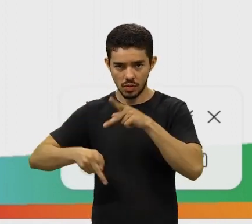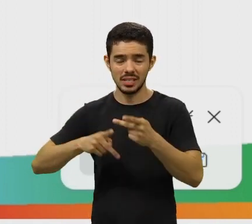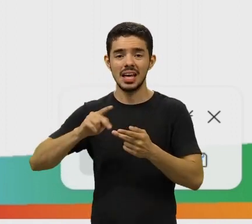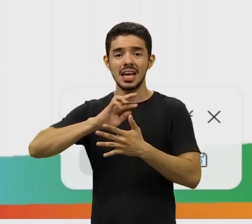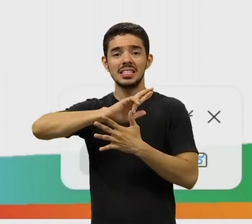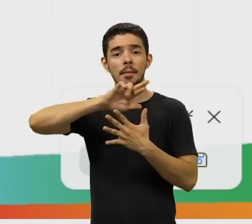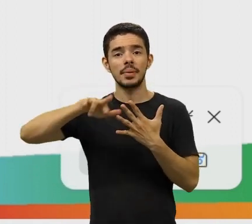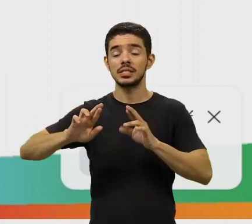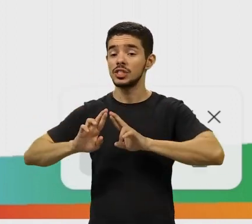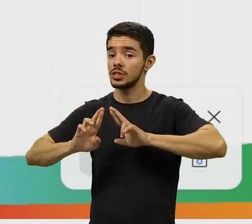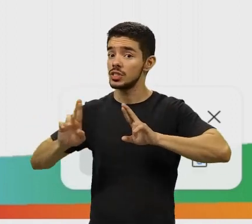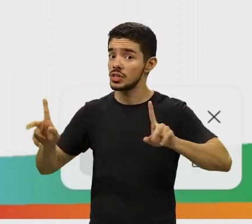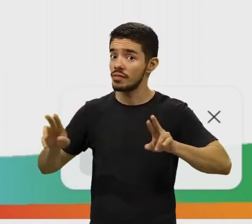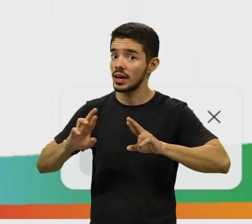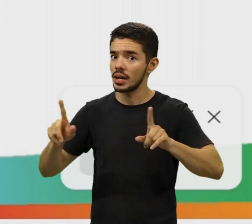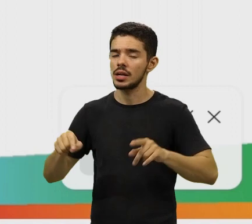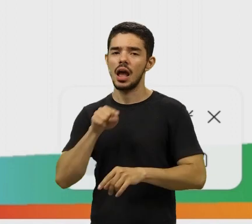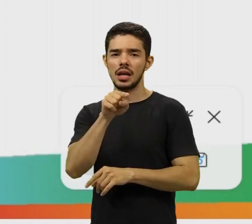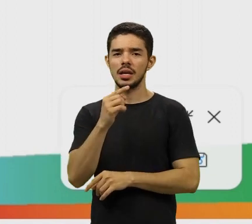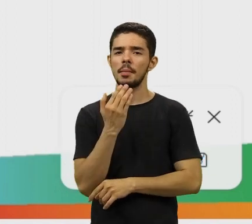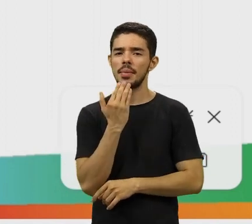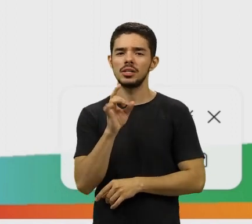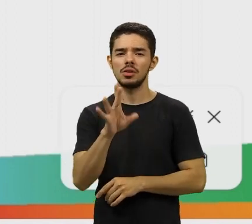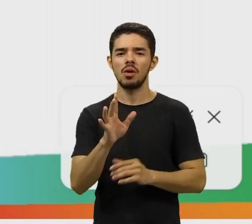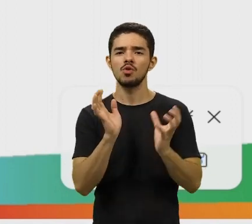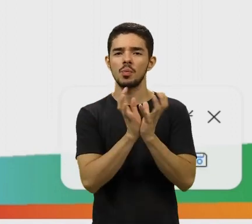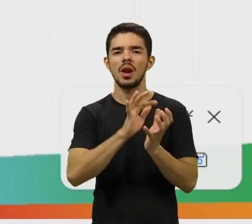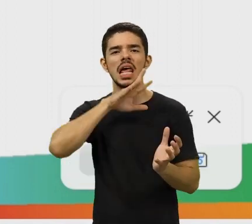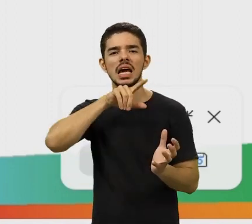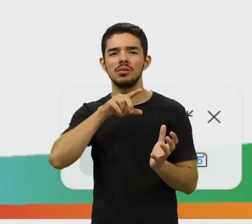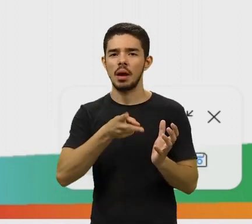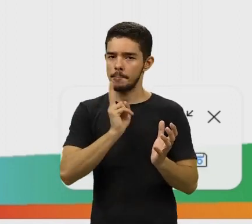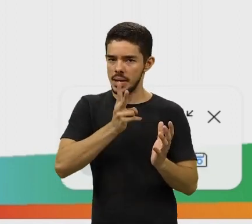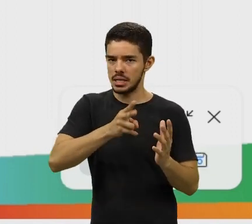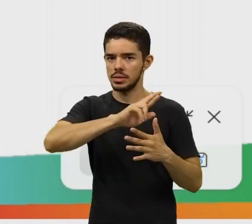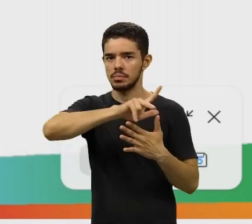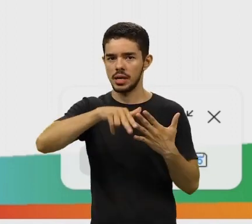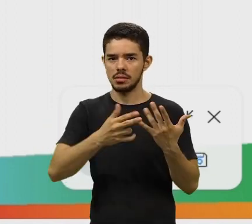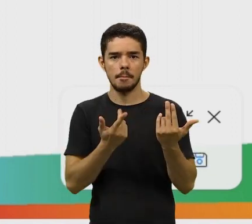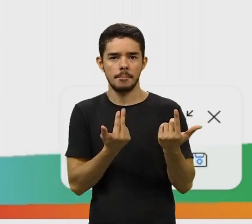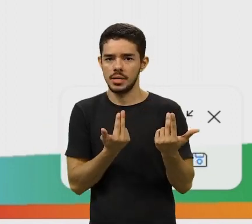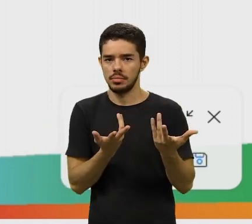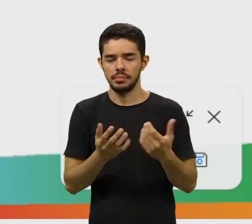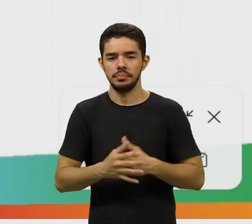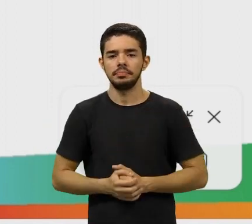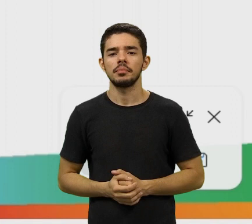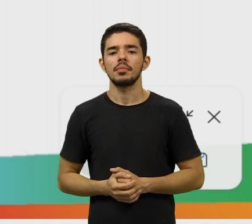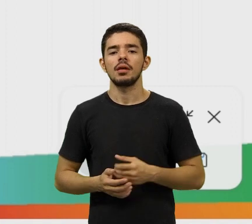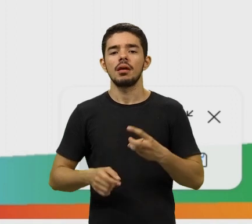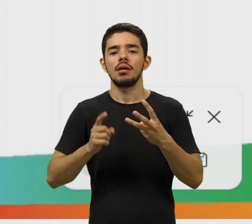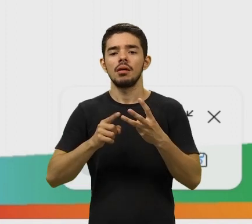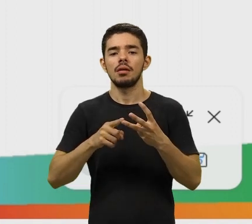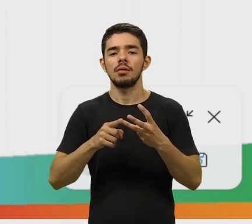de espécies diferentes. E aqui só são leões, são da mesma espécie, certo?